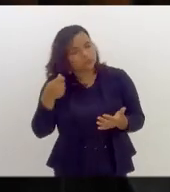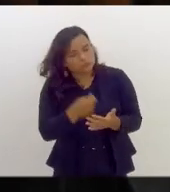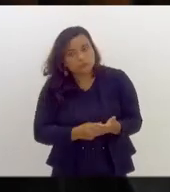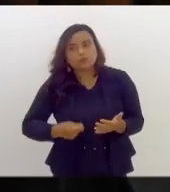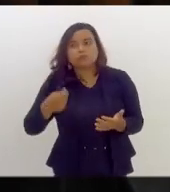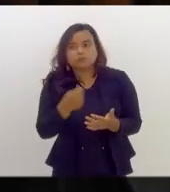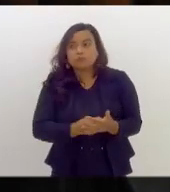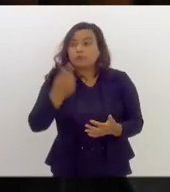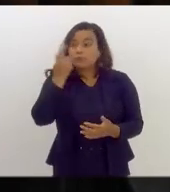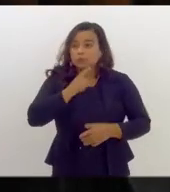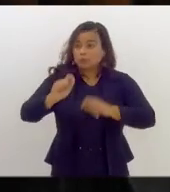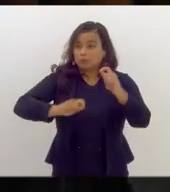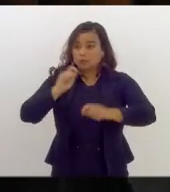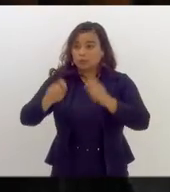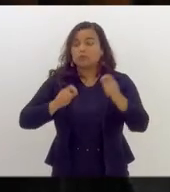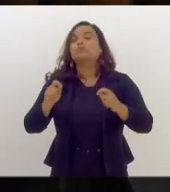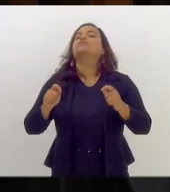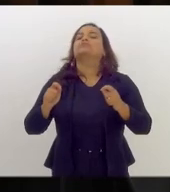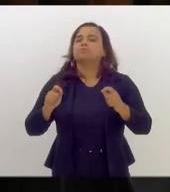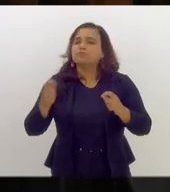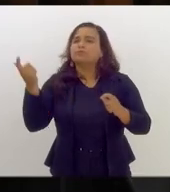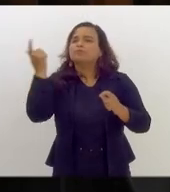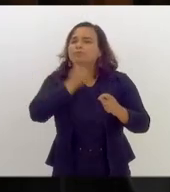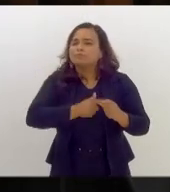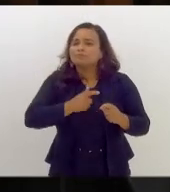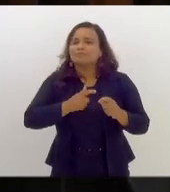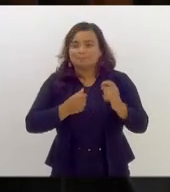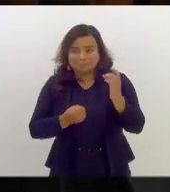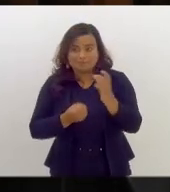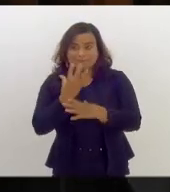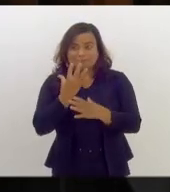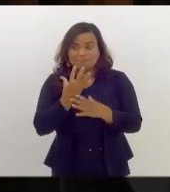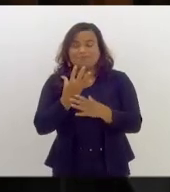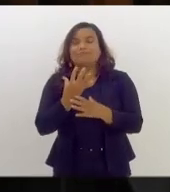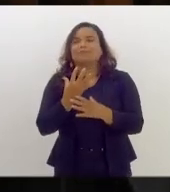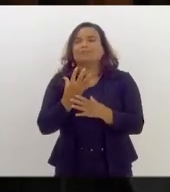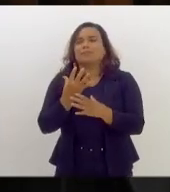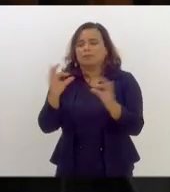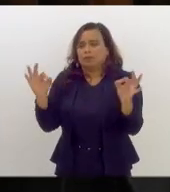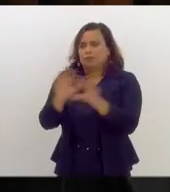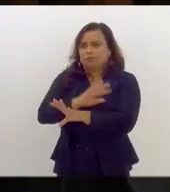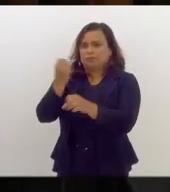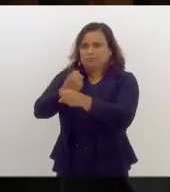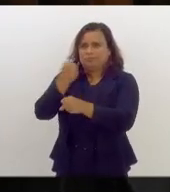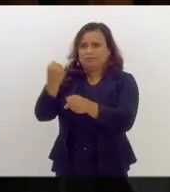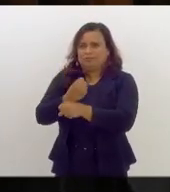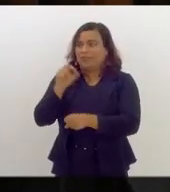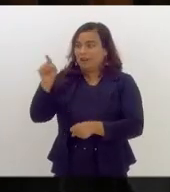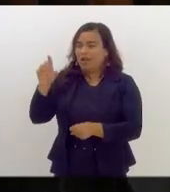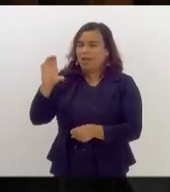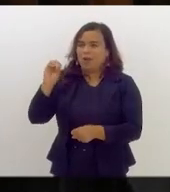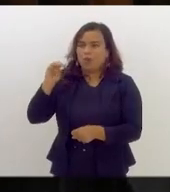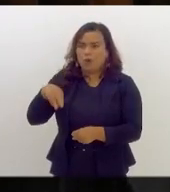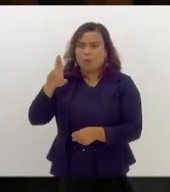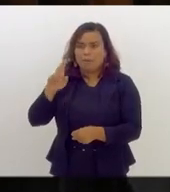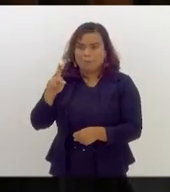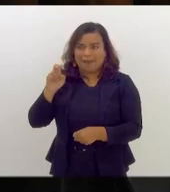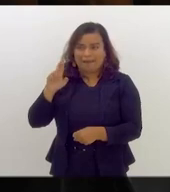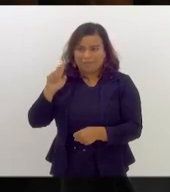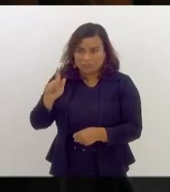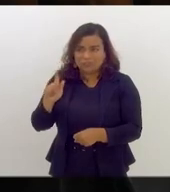se conclua a unidade produtora de gás natural no converge aliado